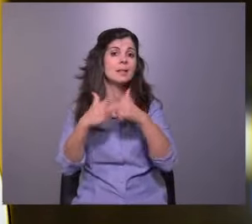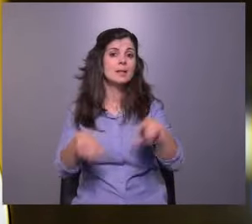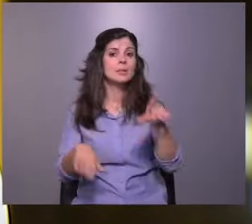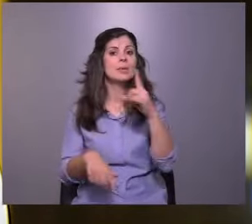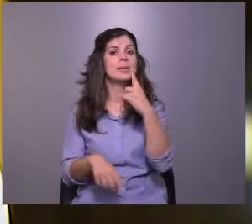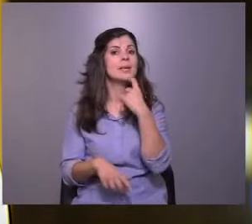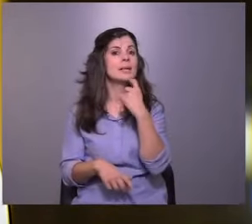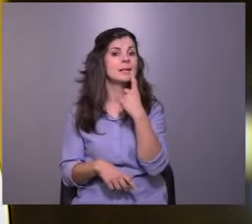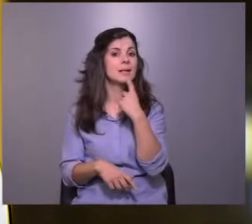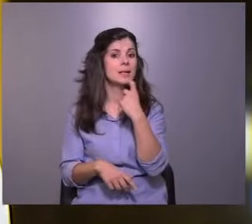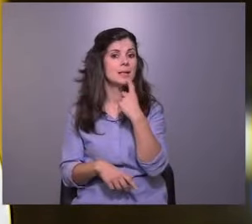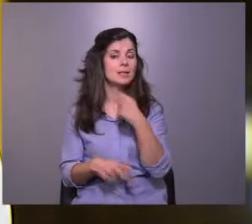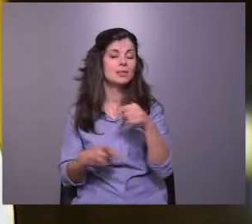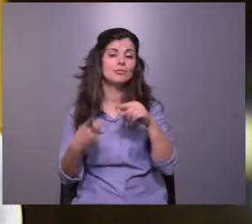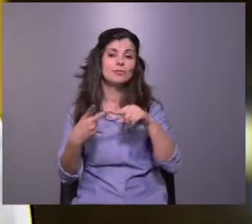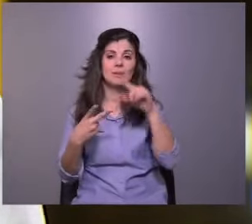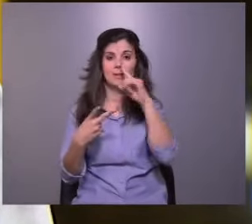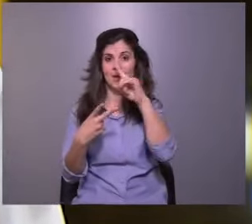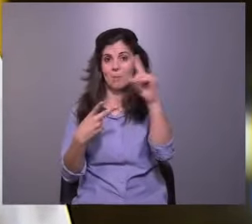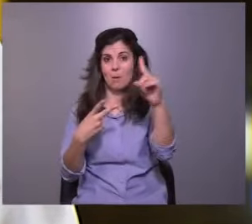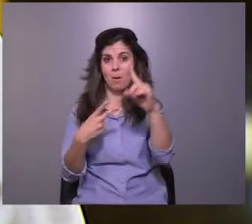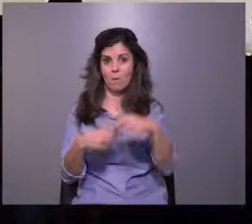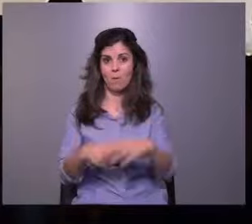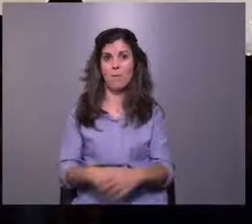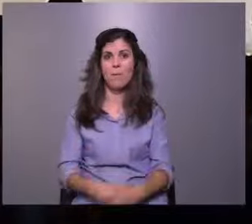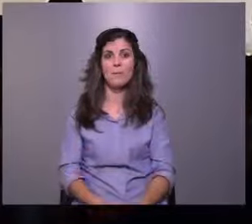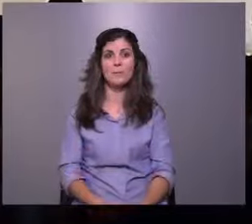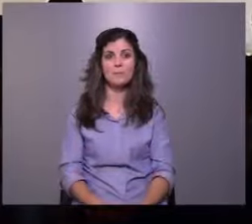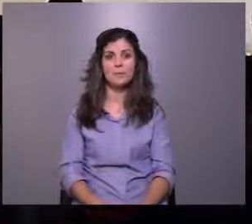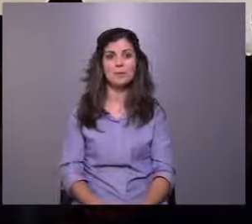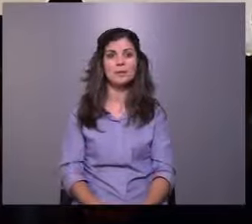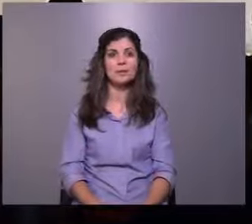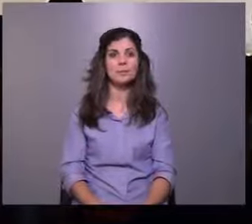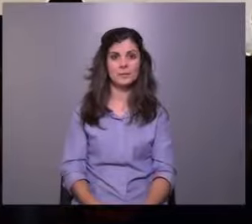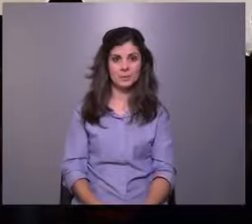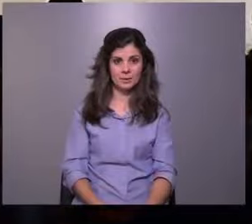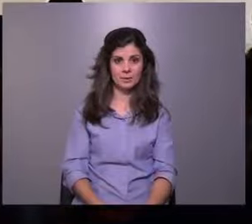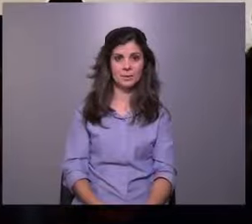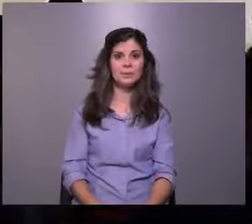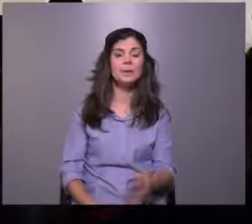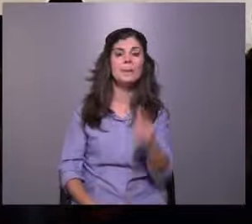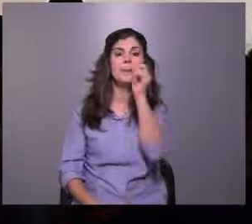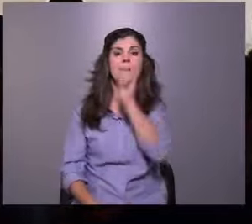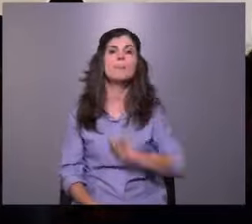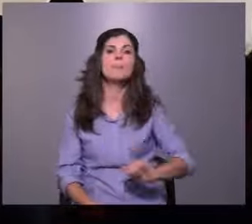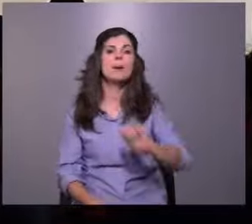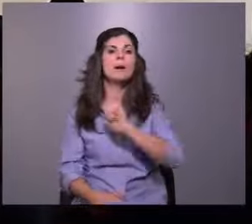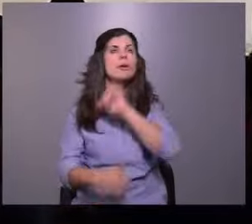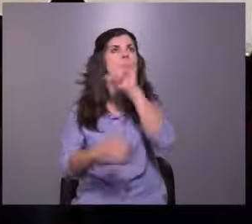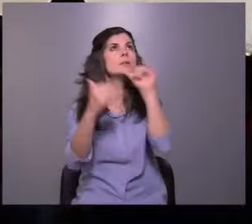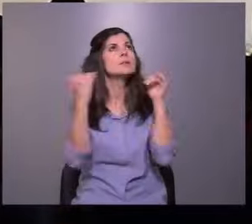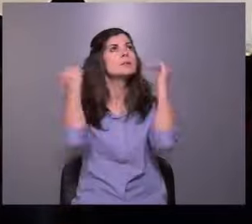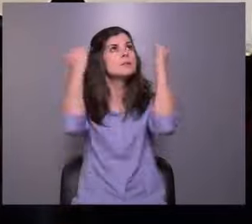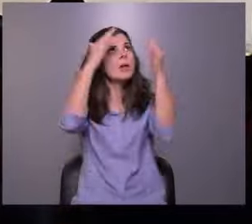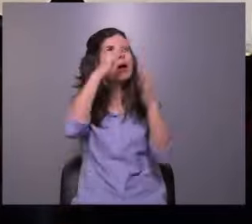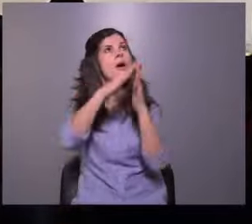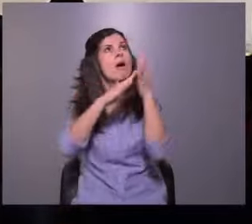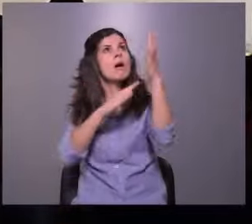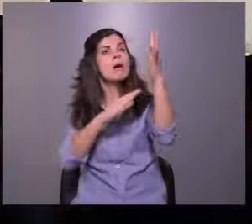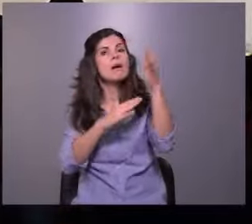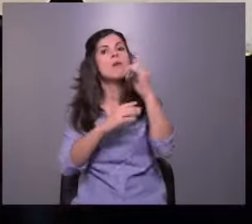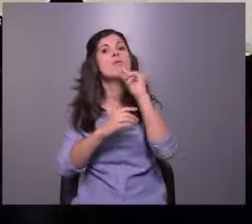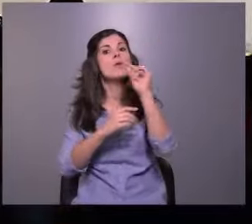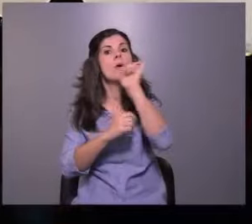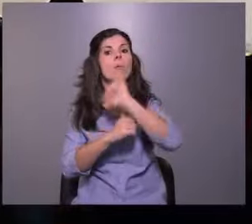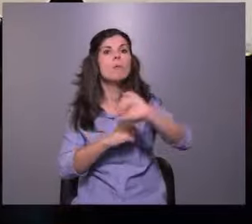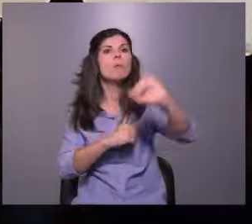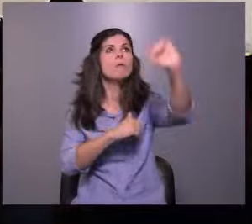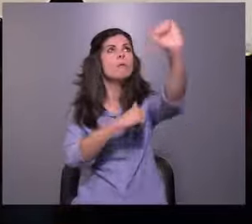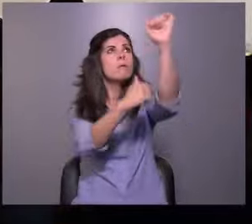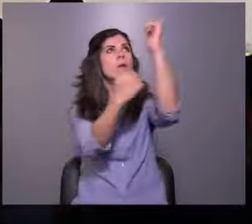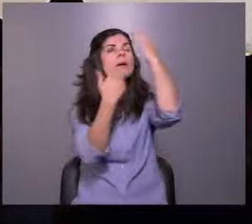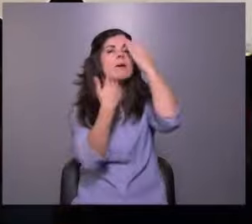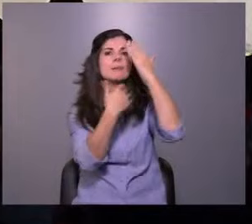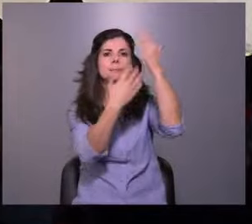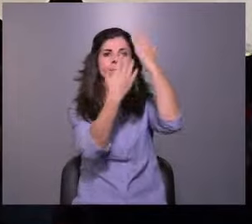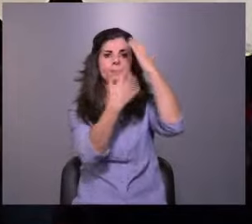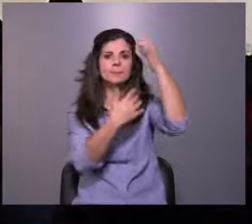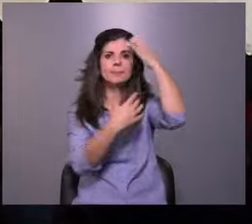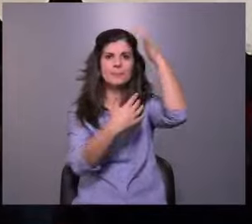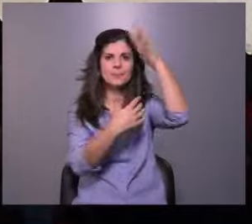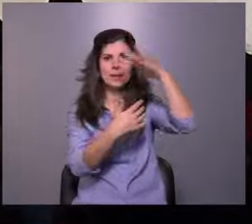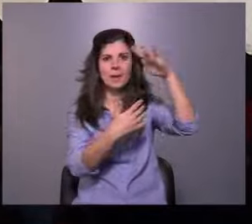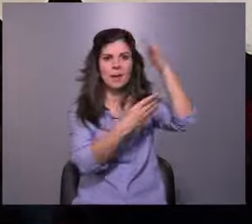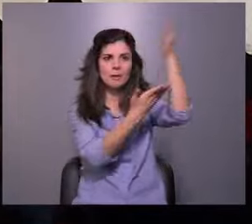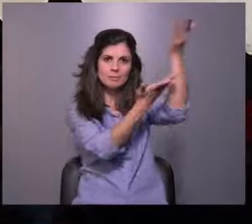movidos pela urgência do mandamento do amor, para ajudar todos quantos carregam o peso da